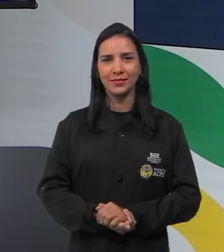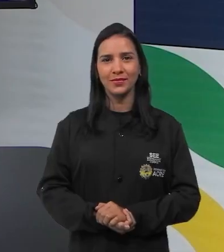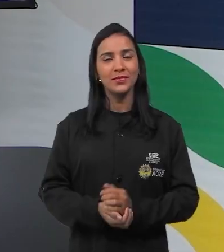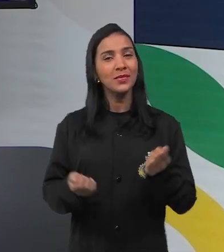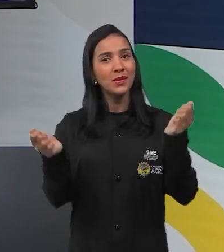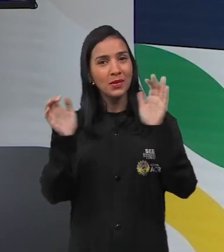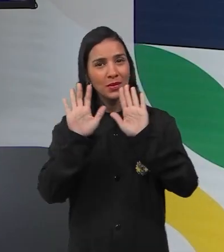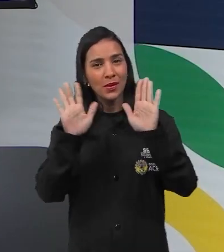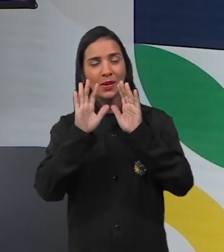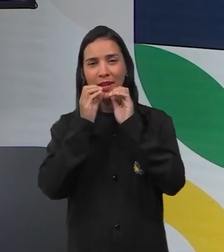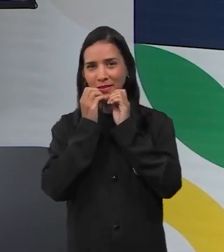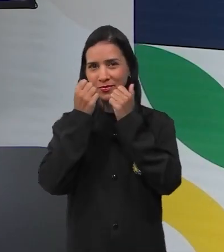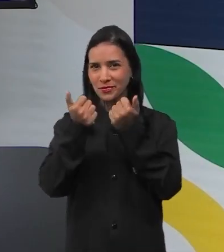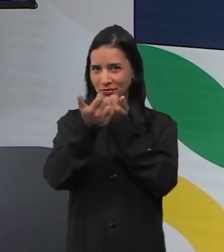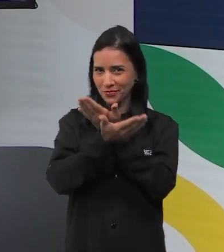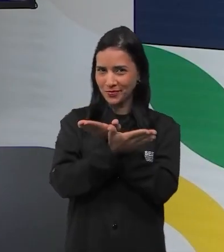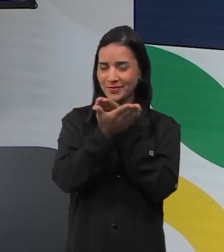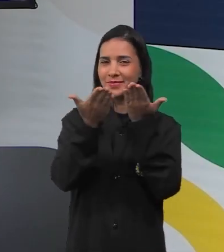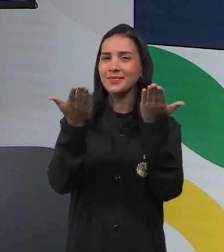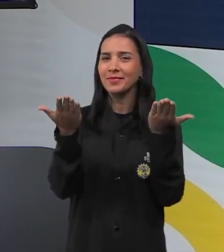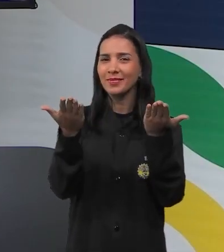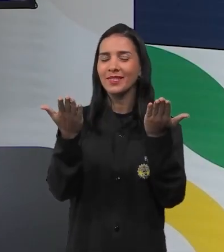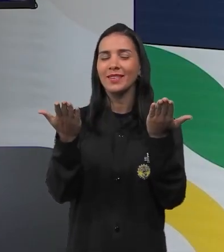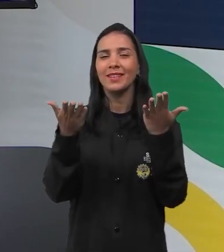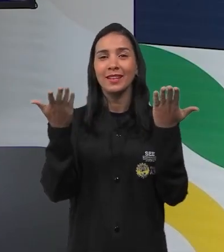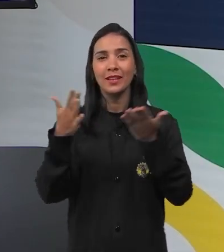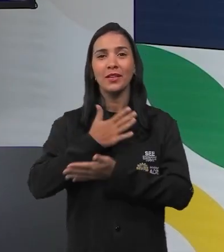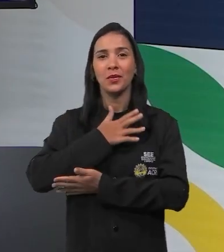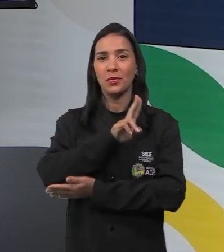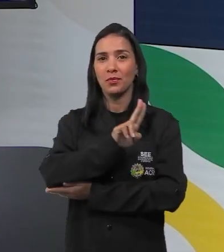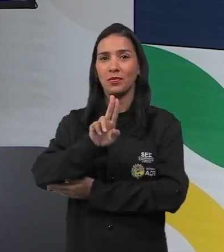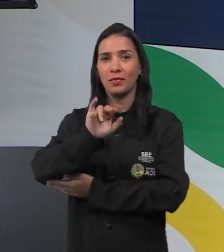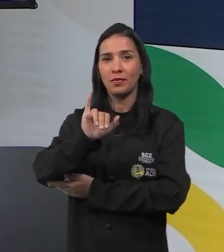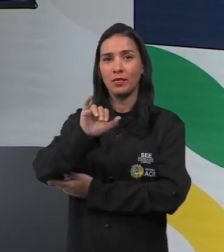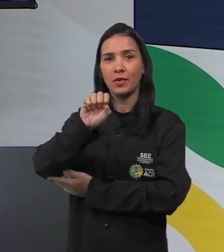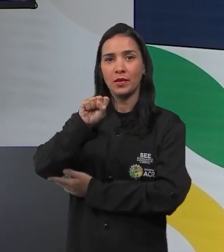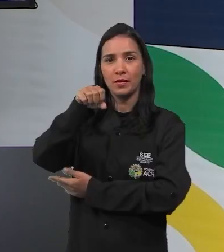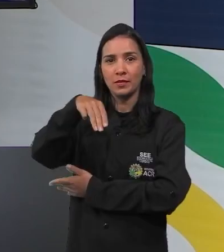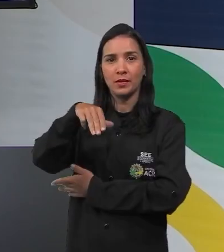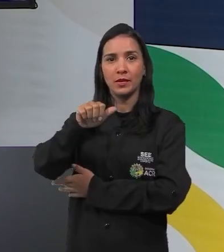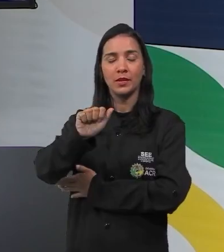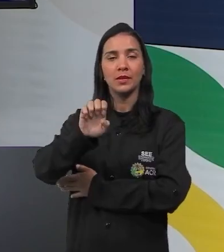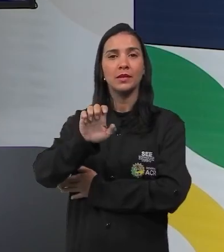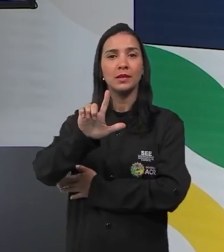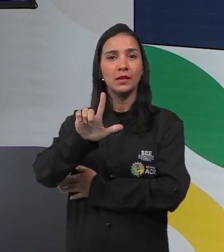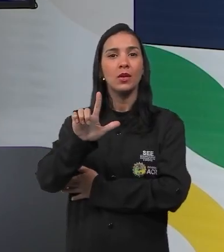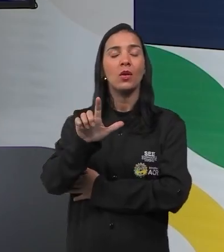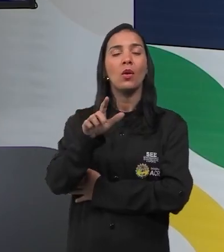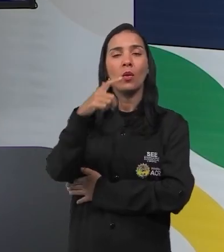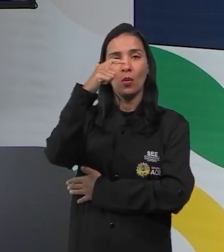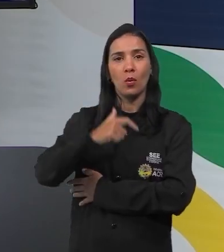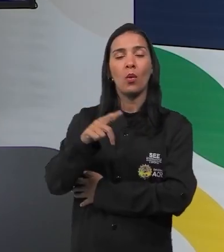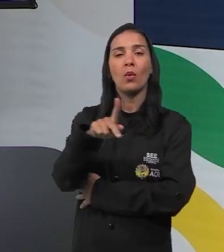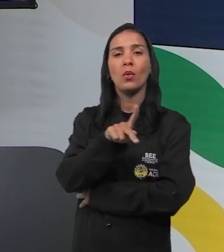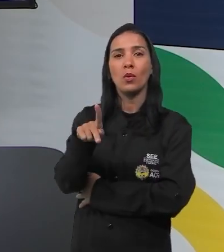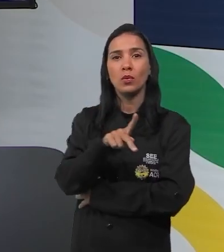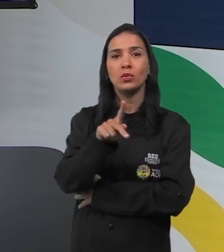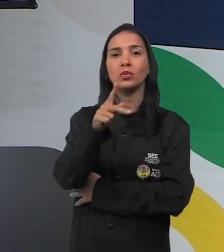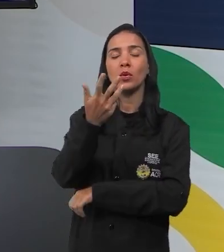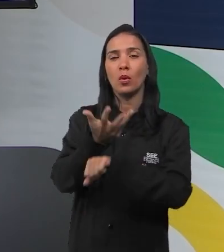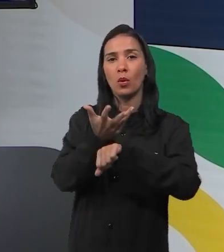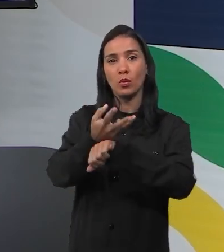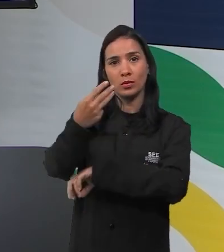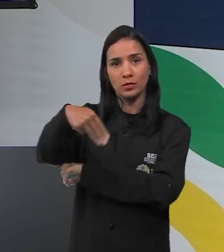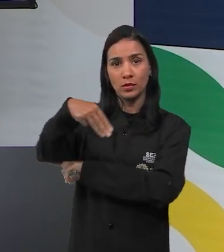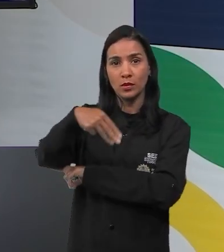Olá, tudo bem com vocês? Meu nome é Ismael Dourado, sou professor de matemática e nesta aula nós iremos conversar